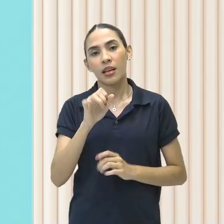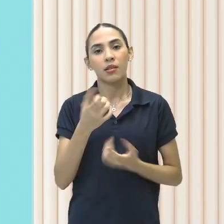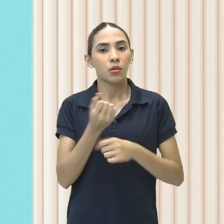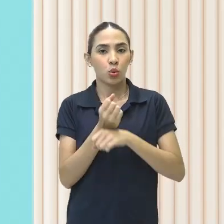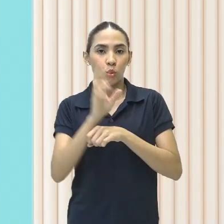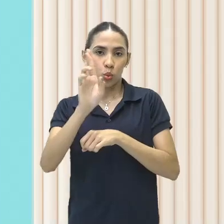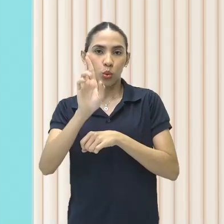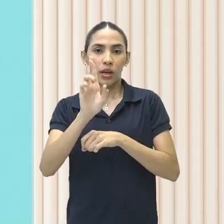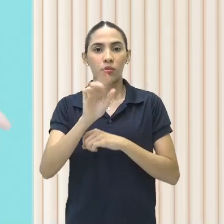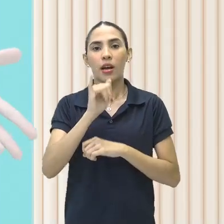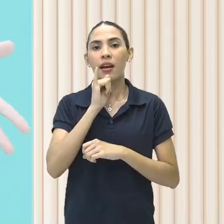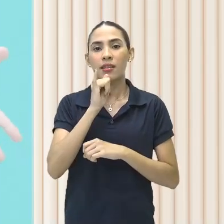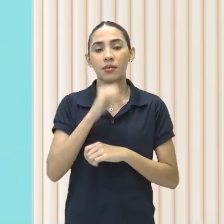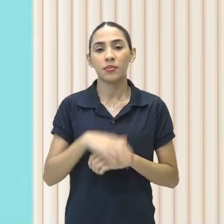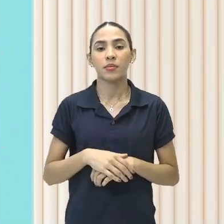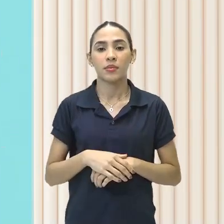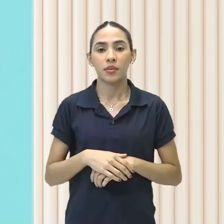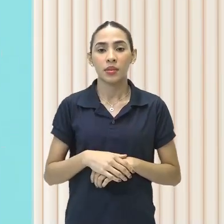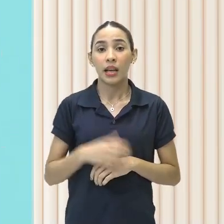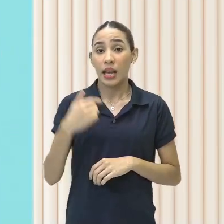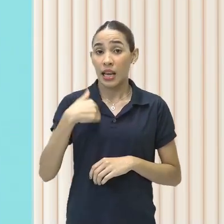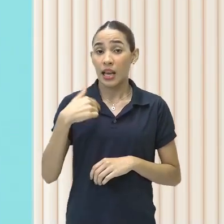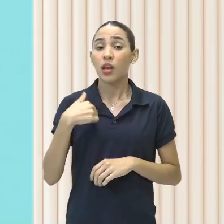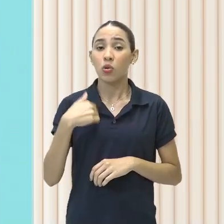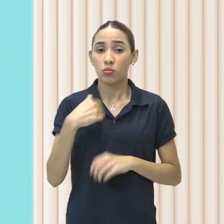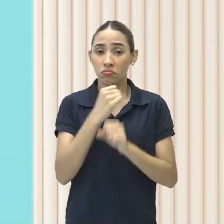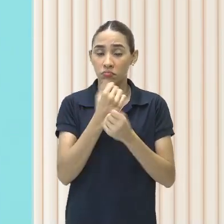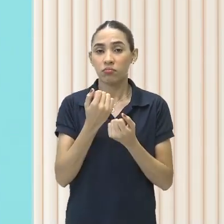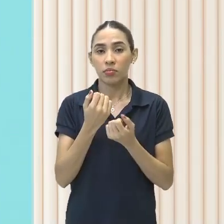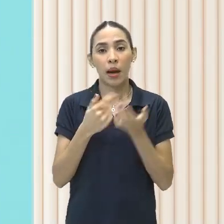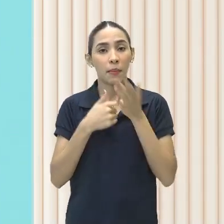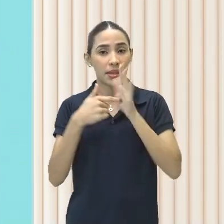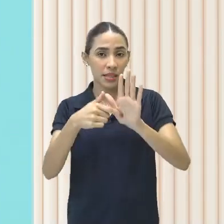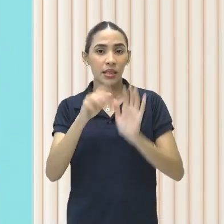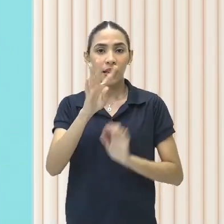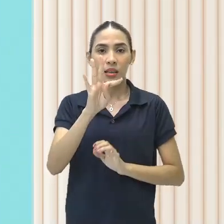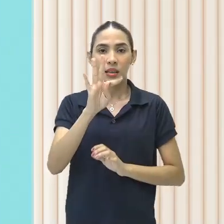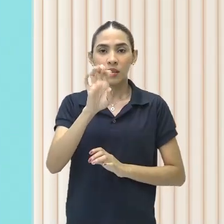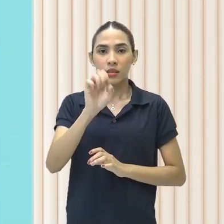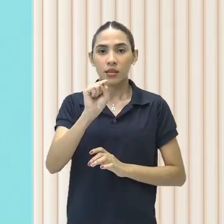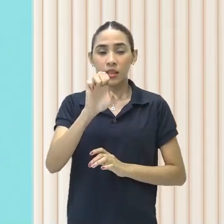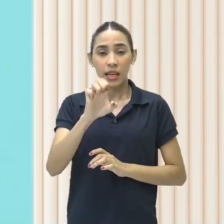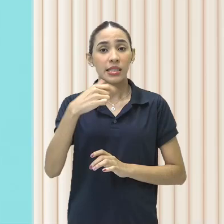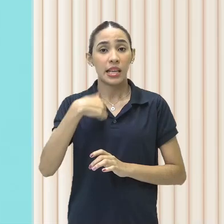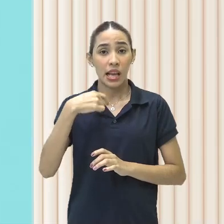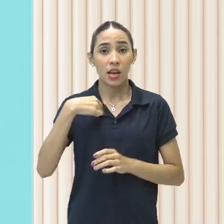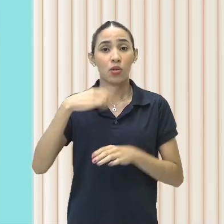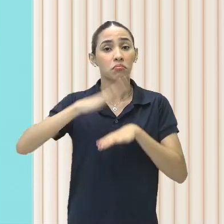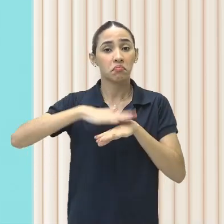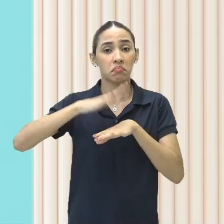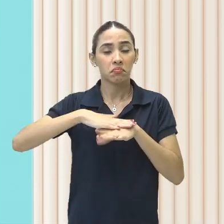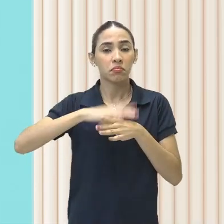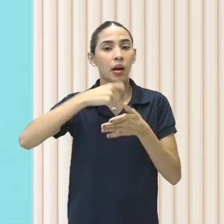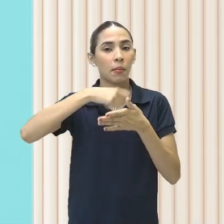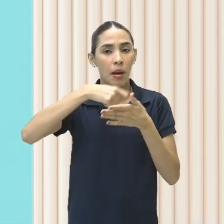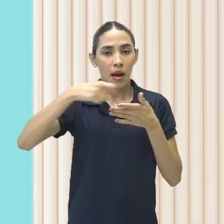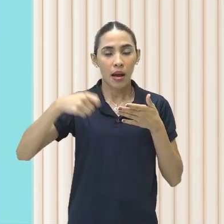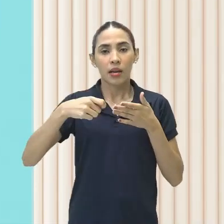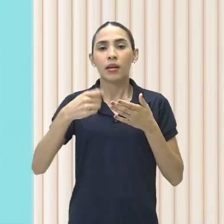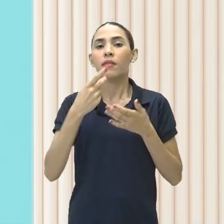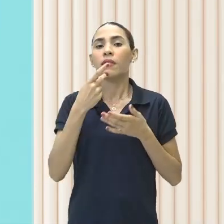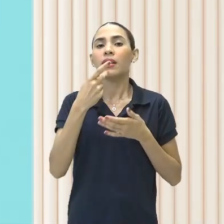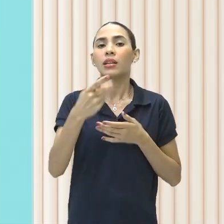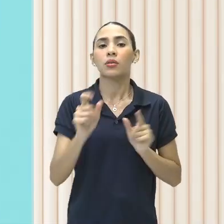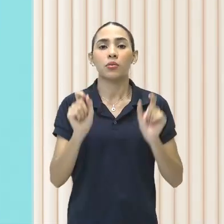doutorado. Recentemente, eu defendi meu doutorado e eu trouxe uma tese, né? Eu fiz uma tese que foi